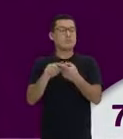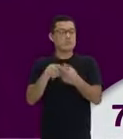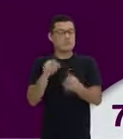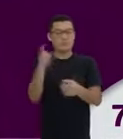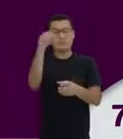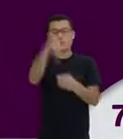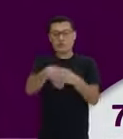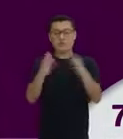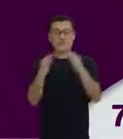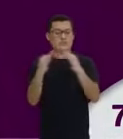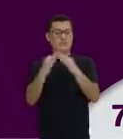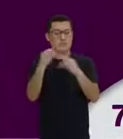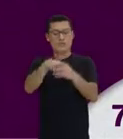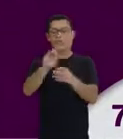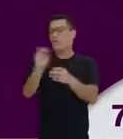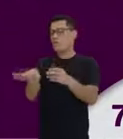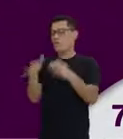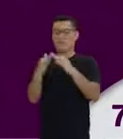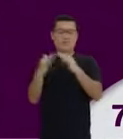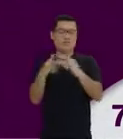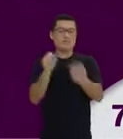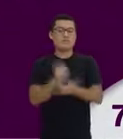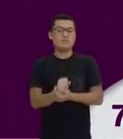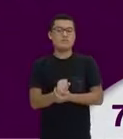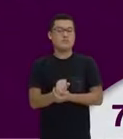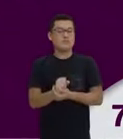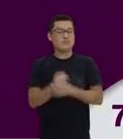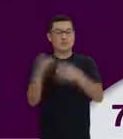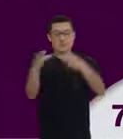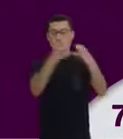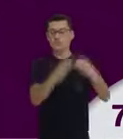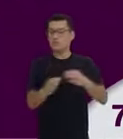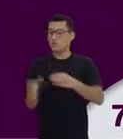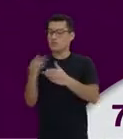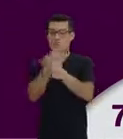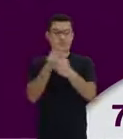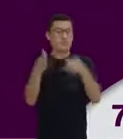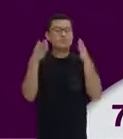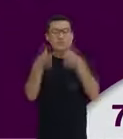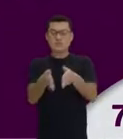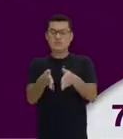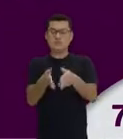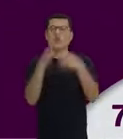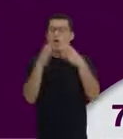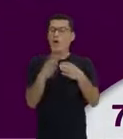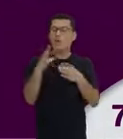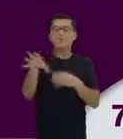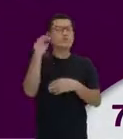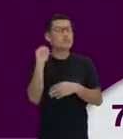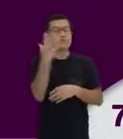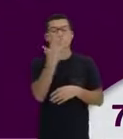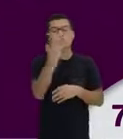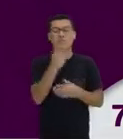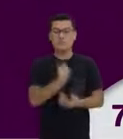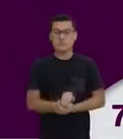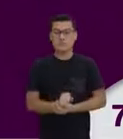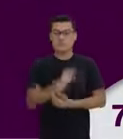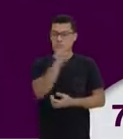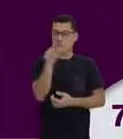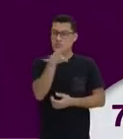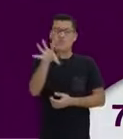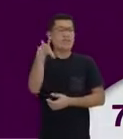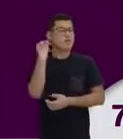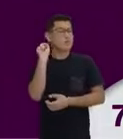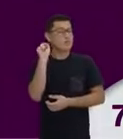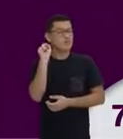aula dentro de casa fora de casa em lugares específicos onde você escuta a música você